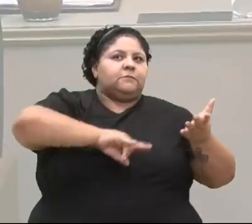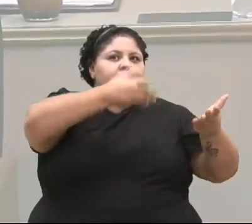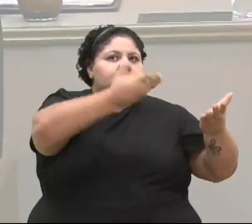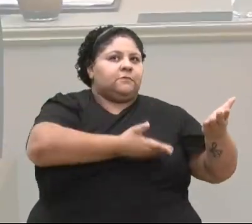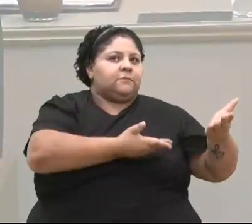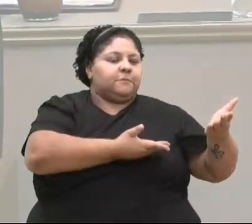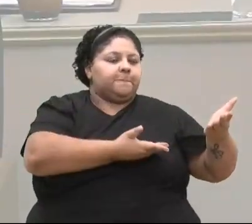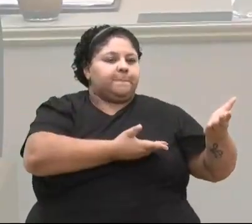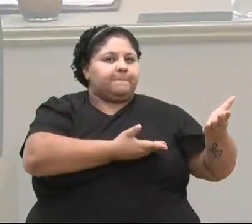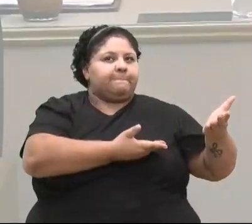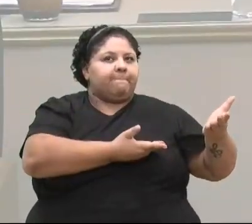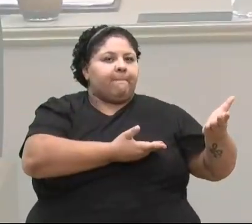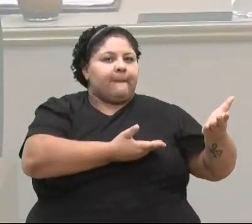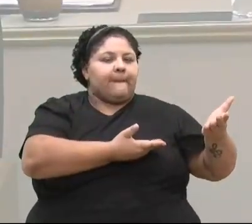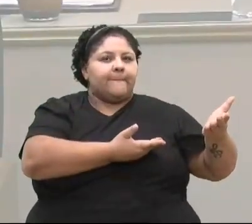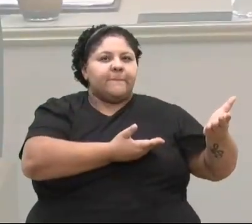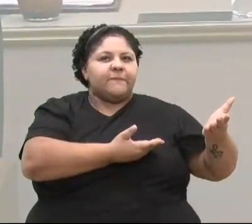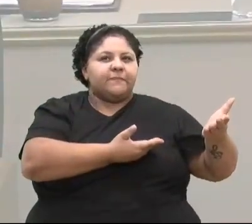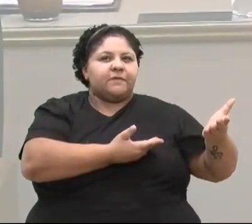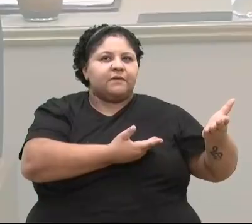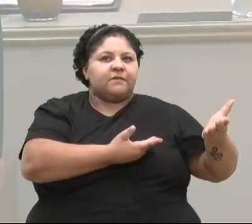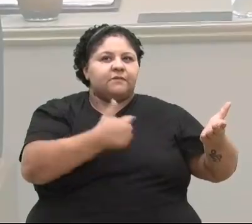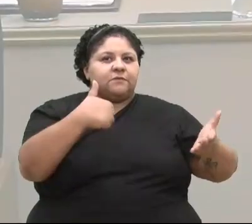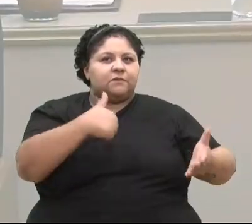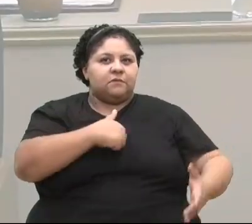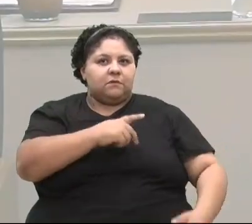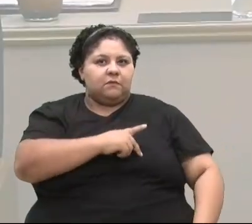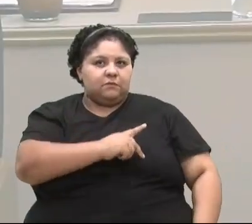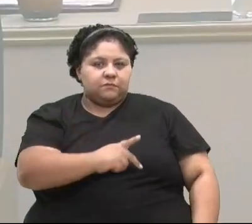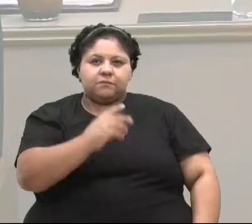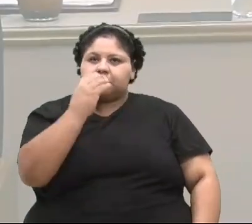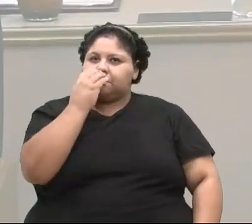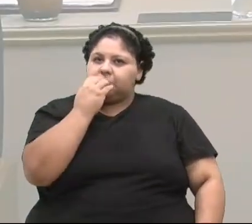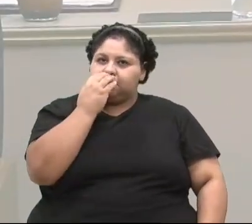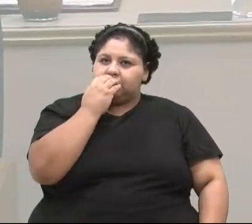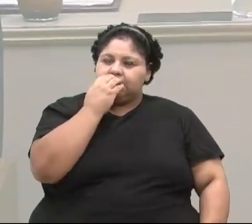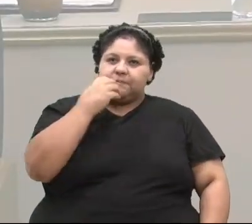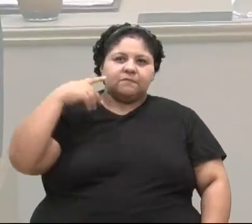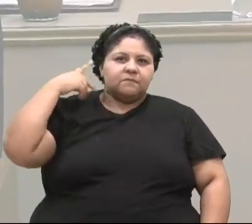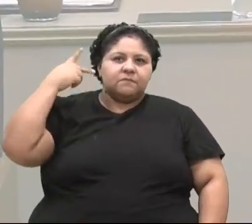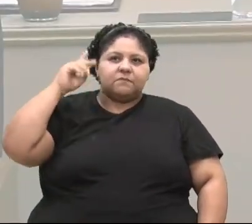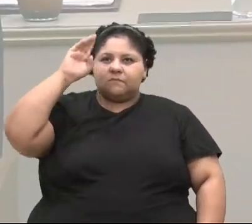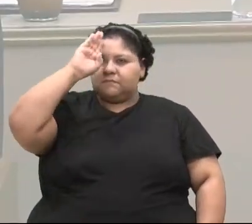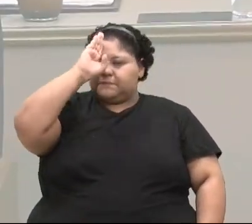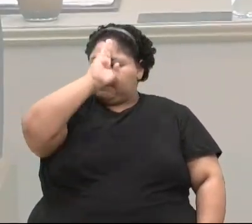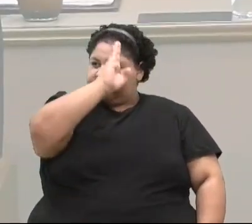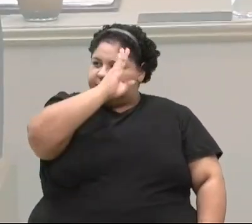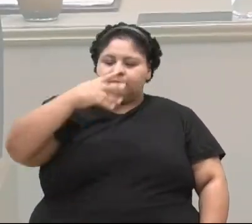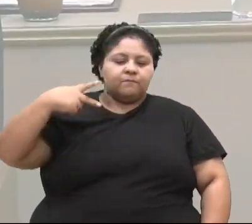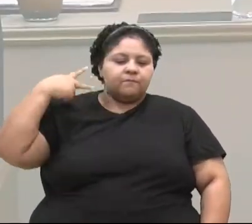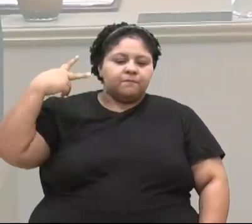esse projeto, esse parecer, eu, presidente, vereador Umir Cadore, vereador Adriano Bressan,